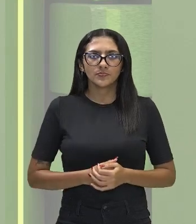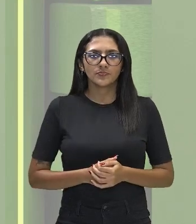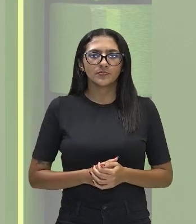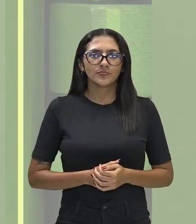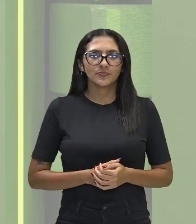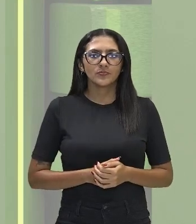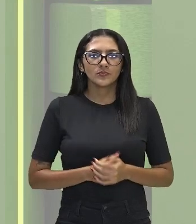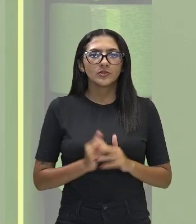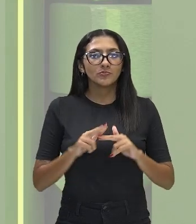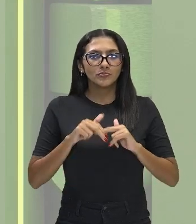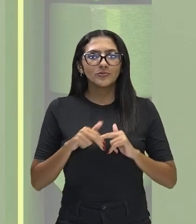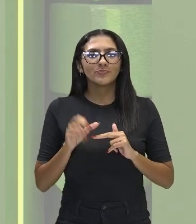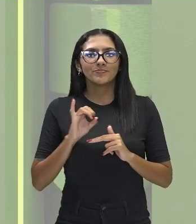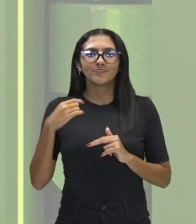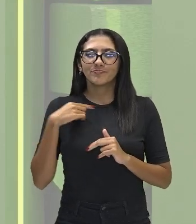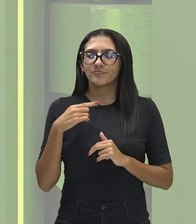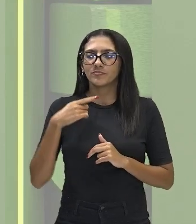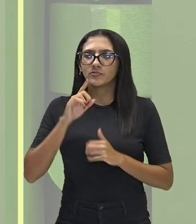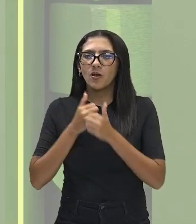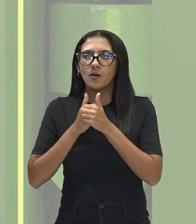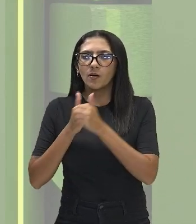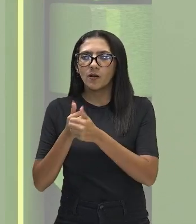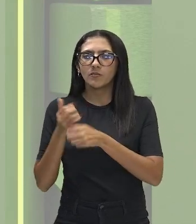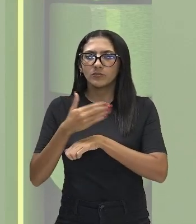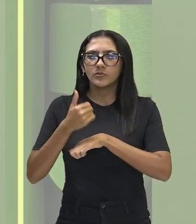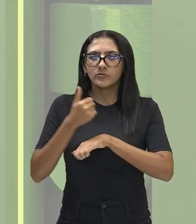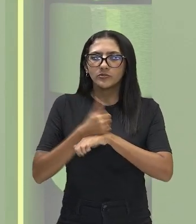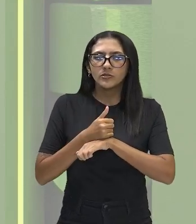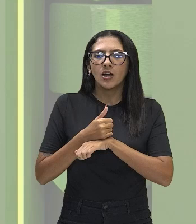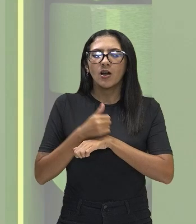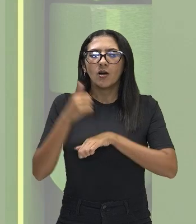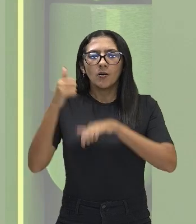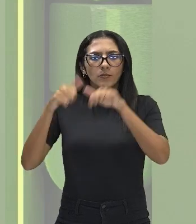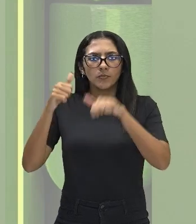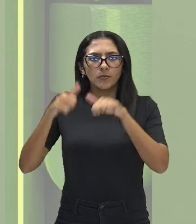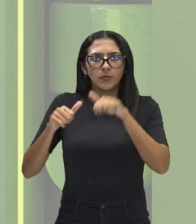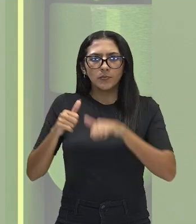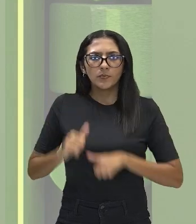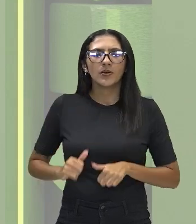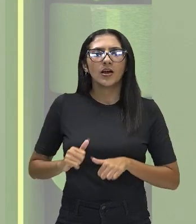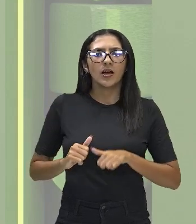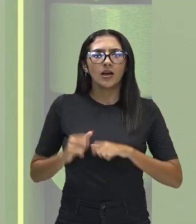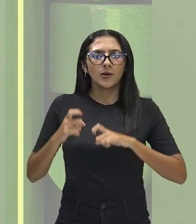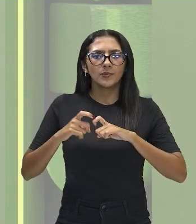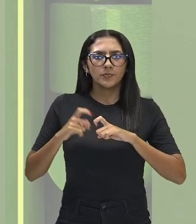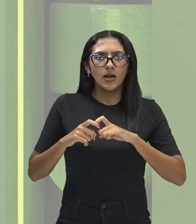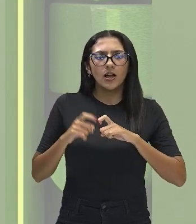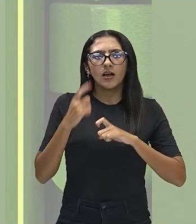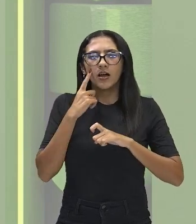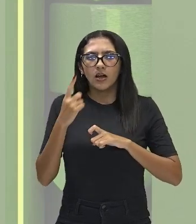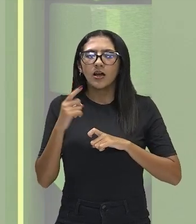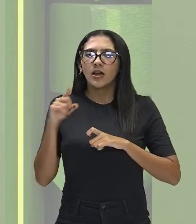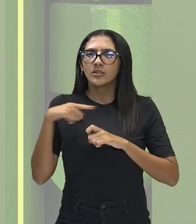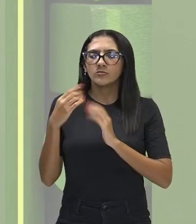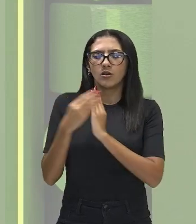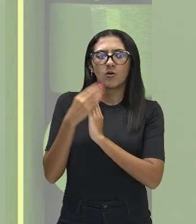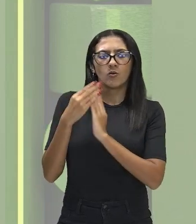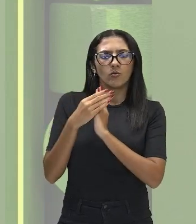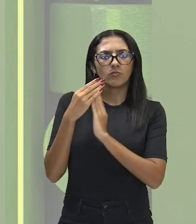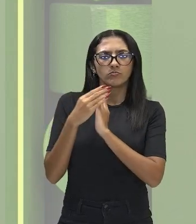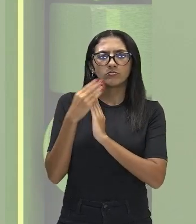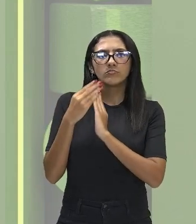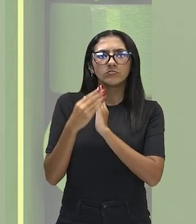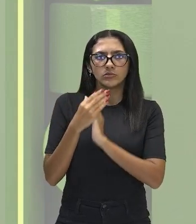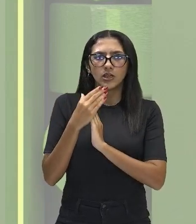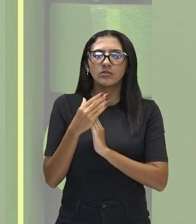que sempre que nós vamos a um nutricionista, a um gastro, que ele vai tratar da saúde do seu intestino, ele faz a sua